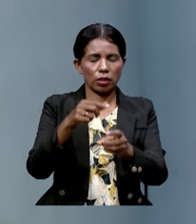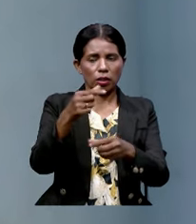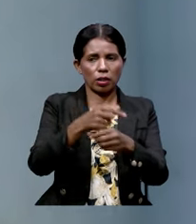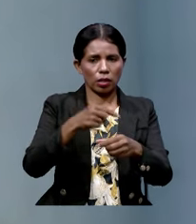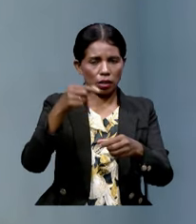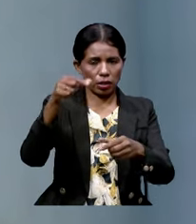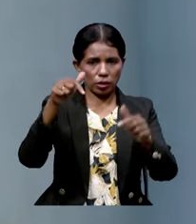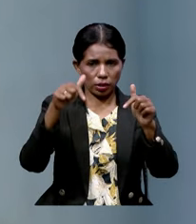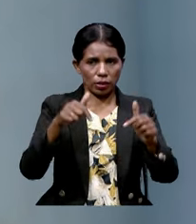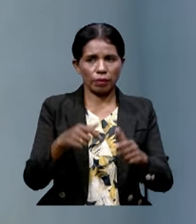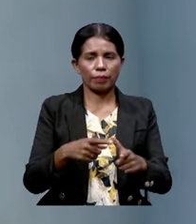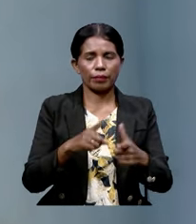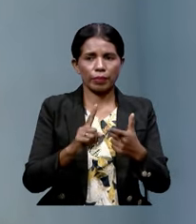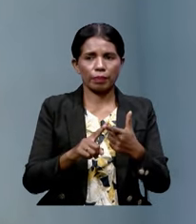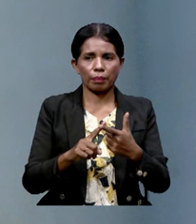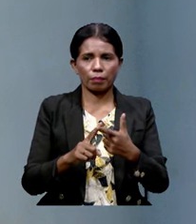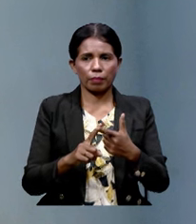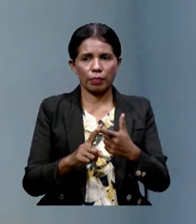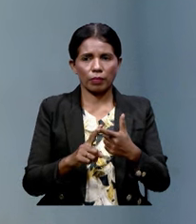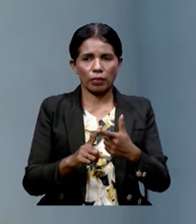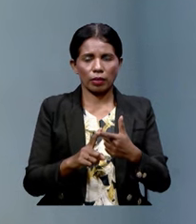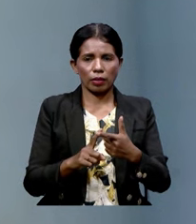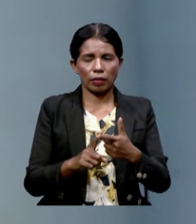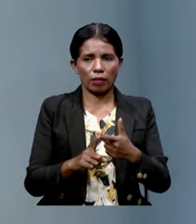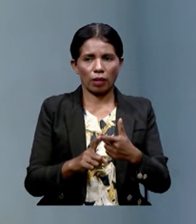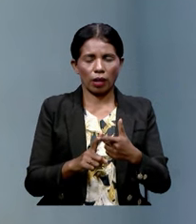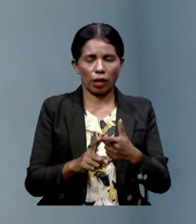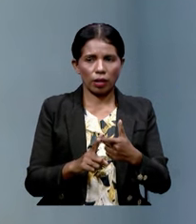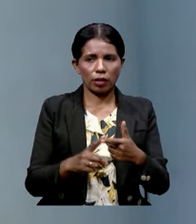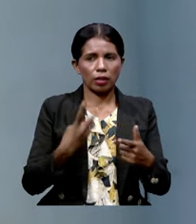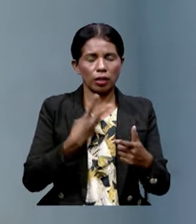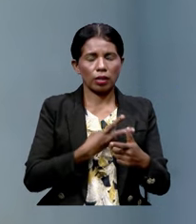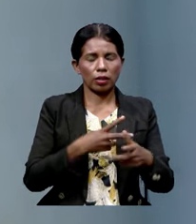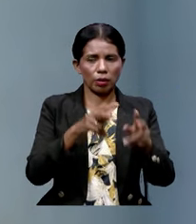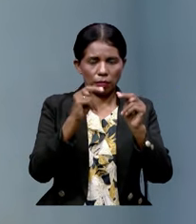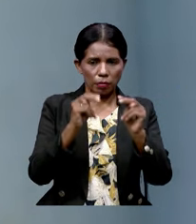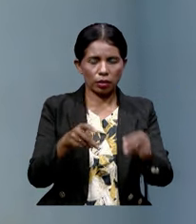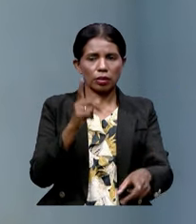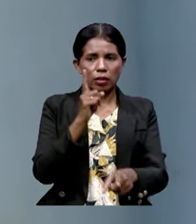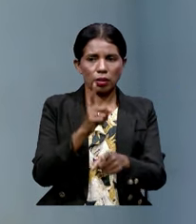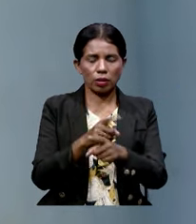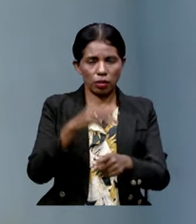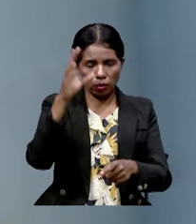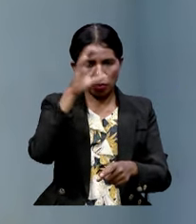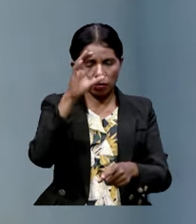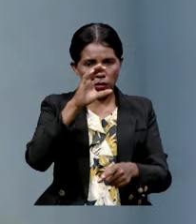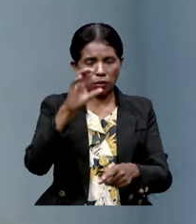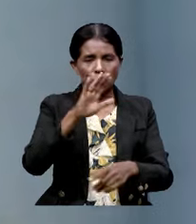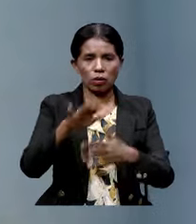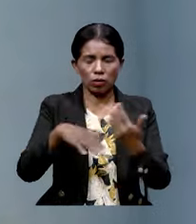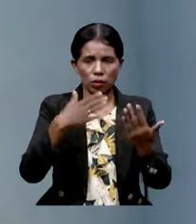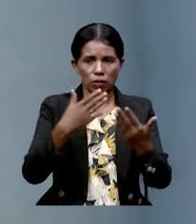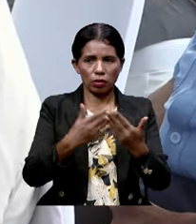ne. Então é necessário kata ita precisa duni buka meios ototu